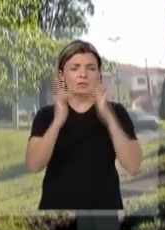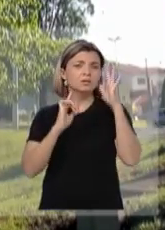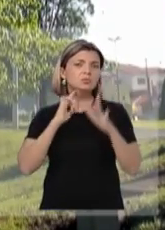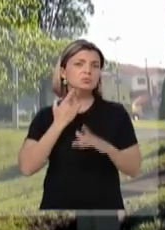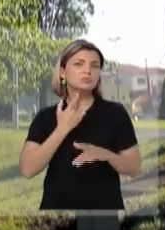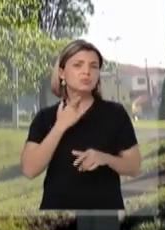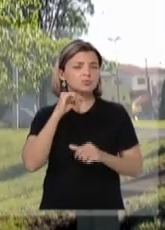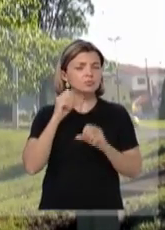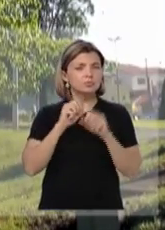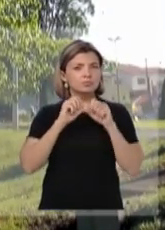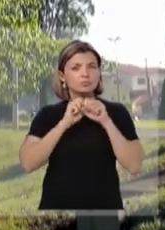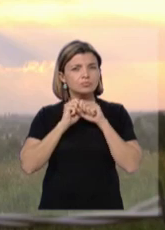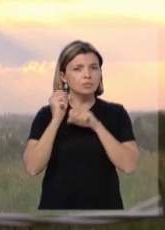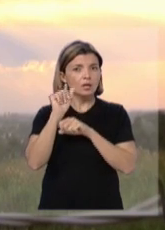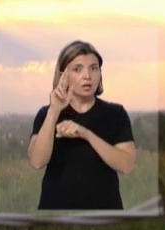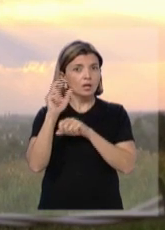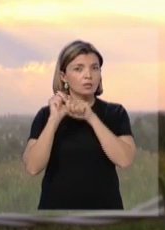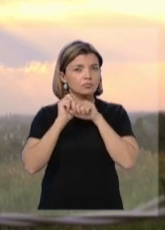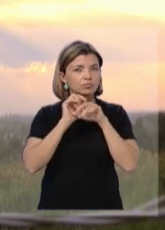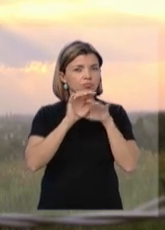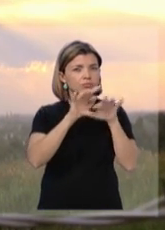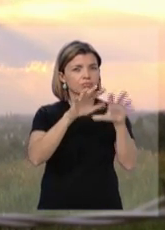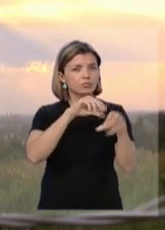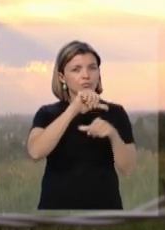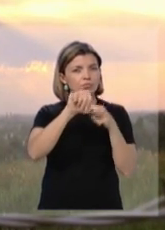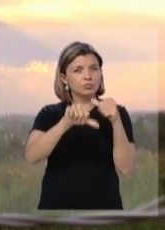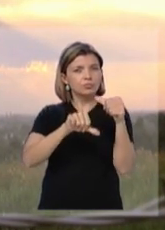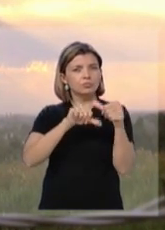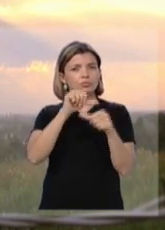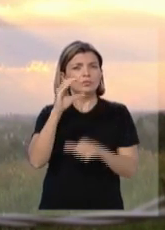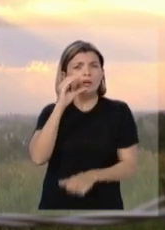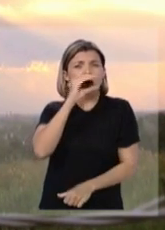carbônico, grande e responsável pelo efeito estufa.